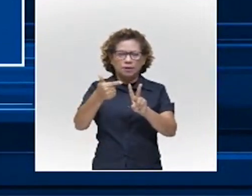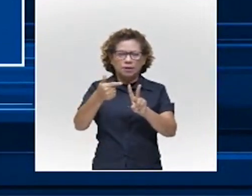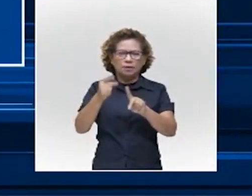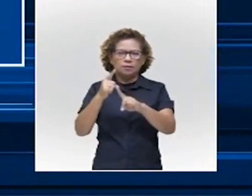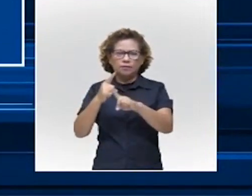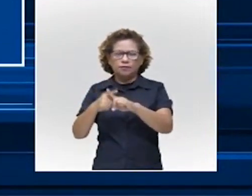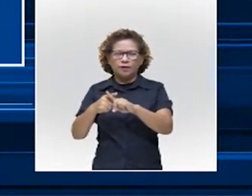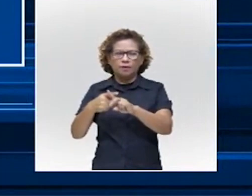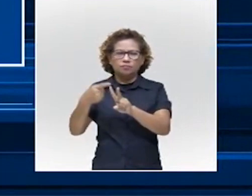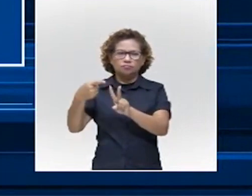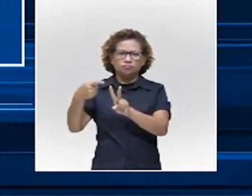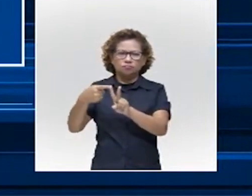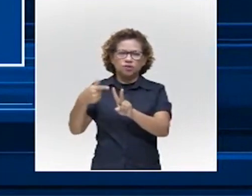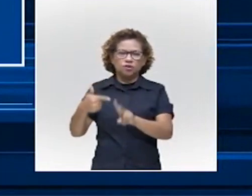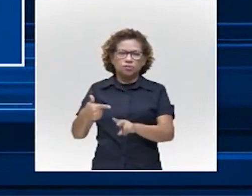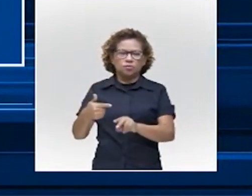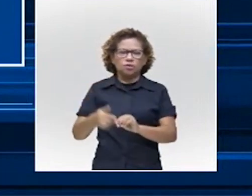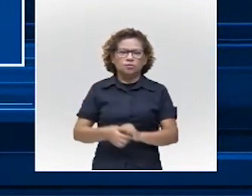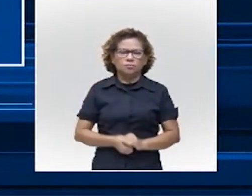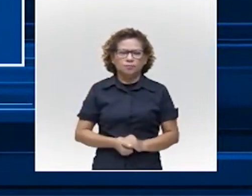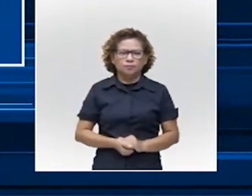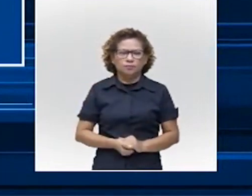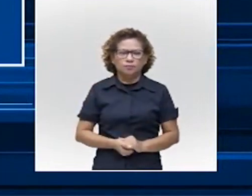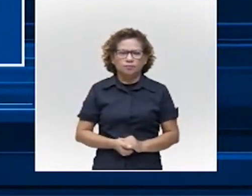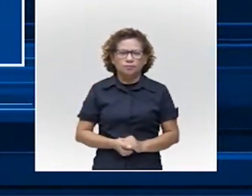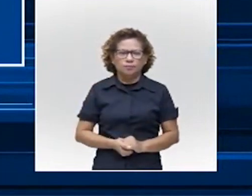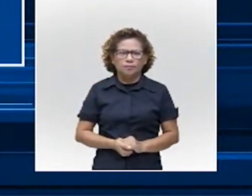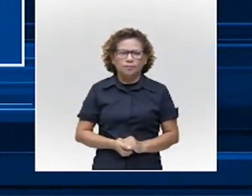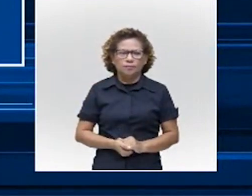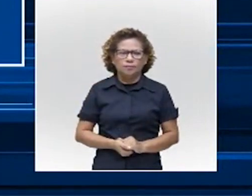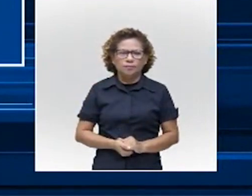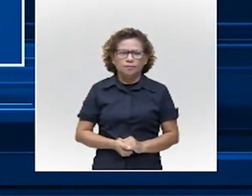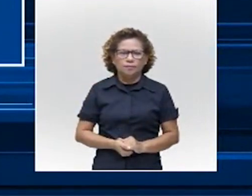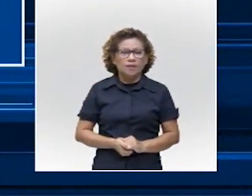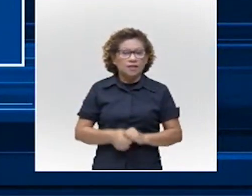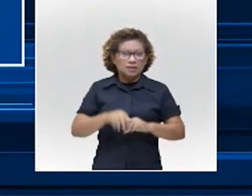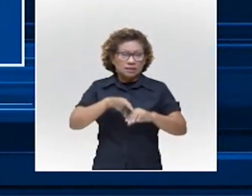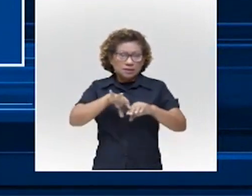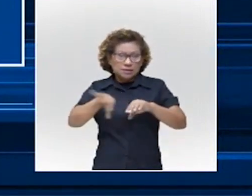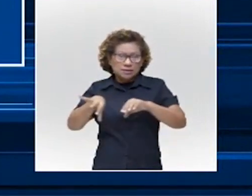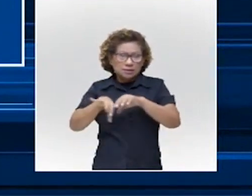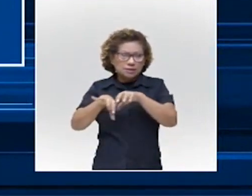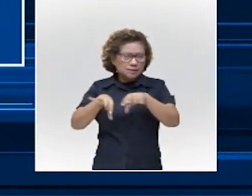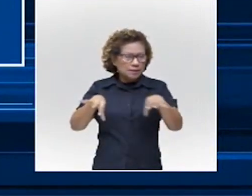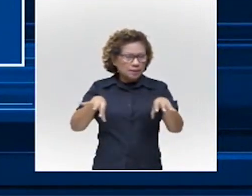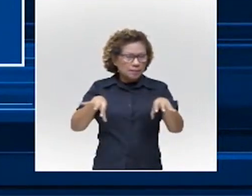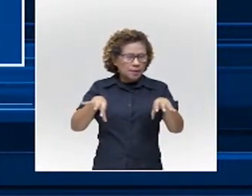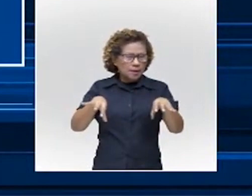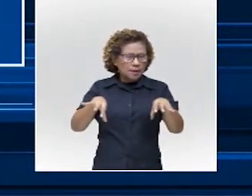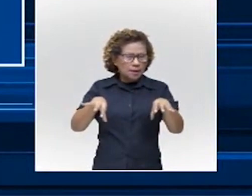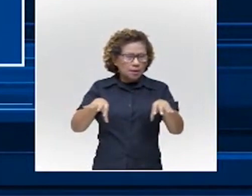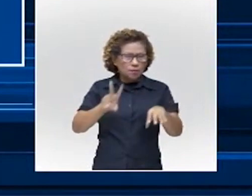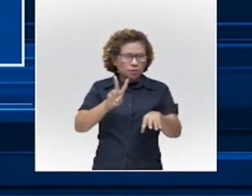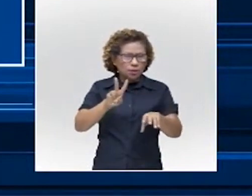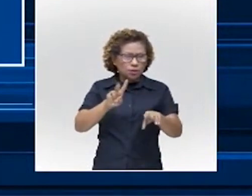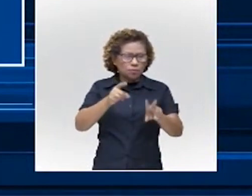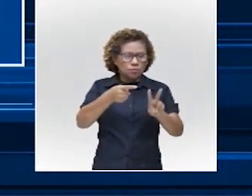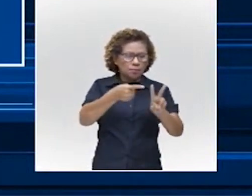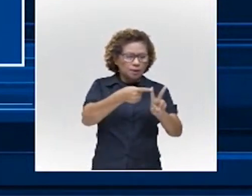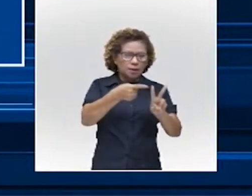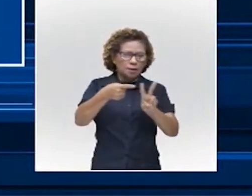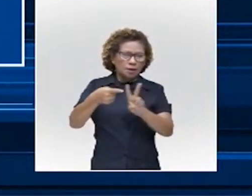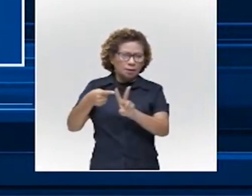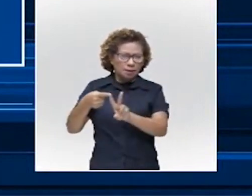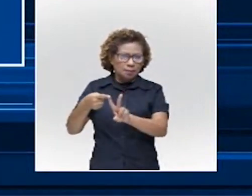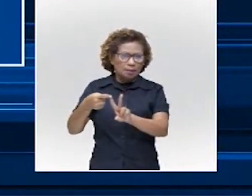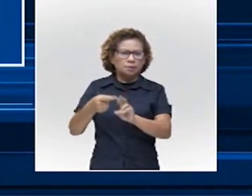2. E aí, nesse caso, reparem, quando eu tenho a raiz quadrada, embora não apareça, o